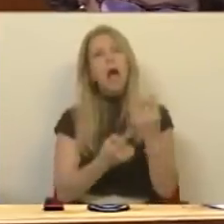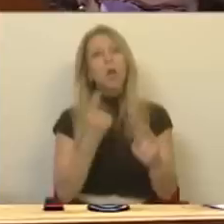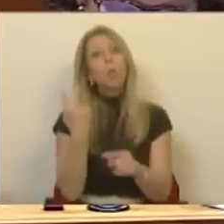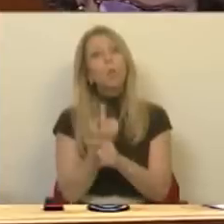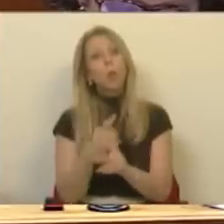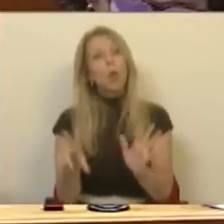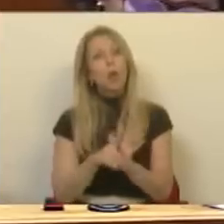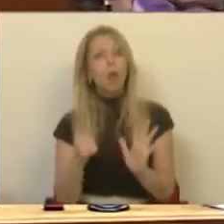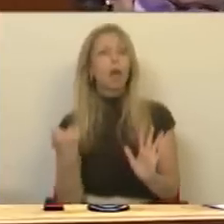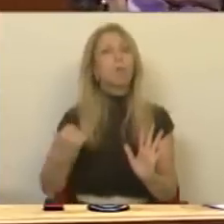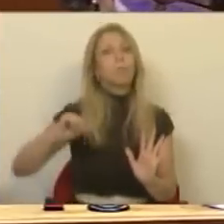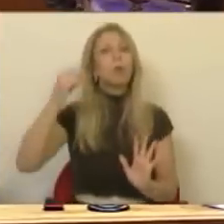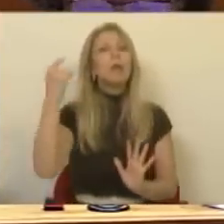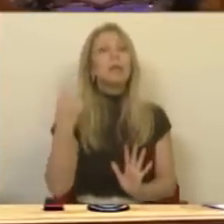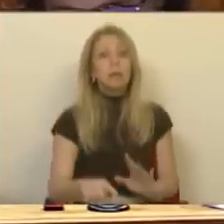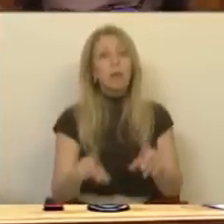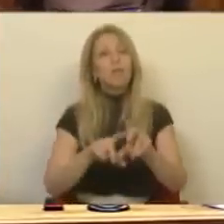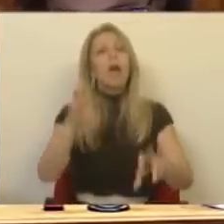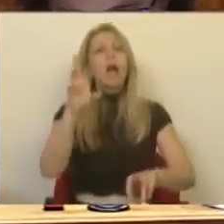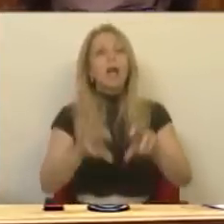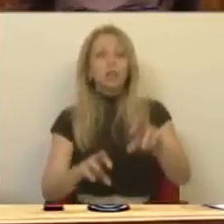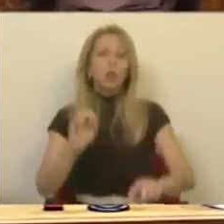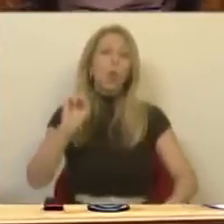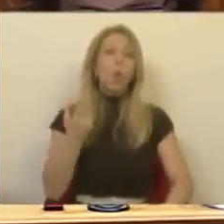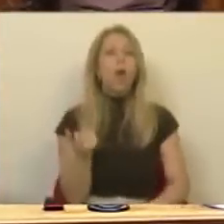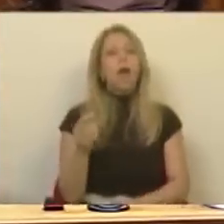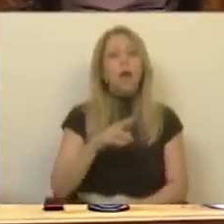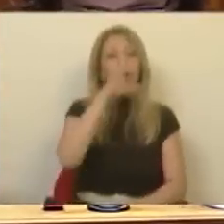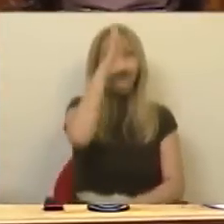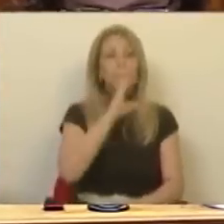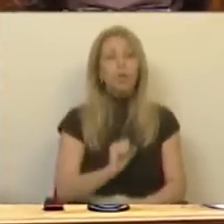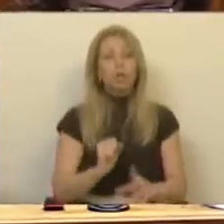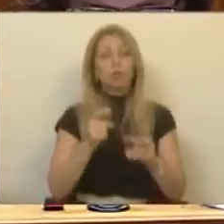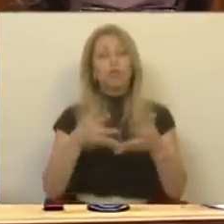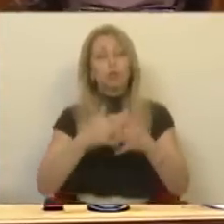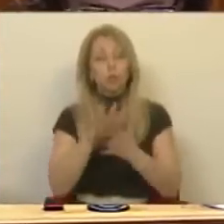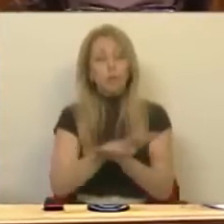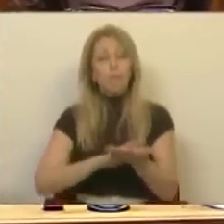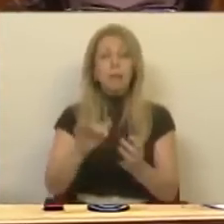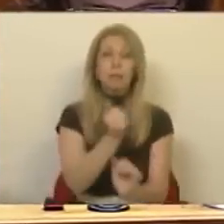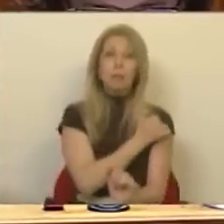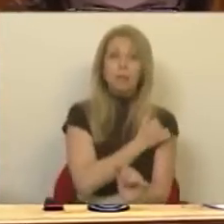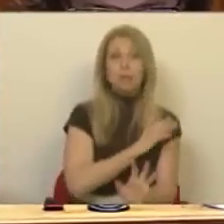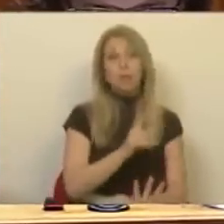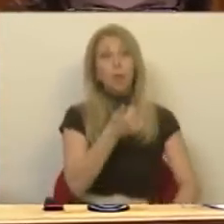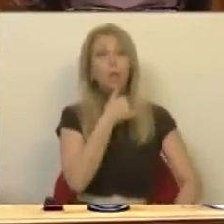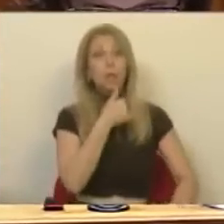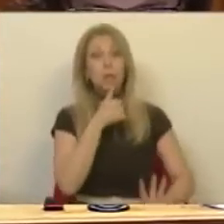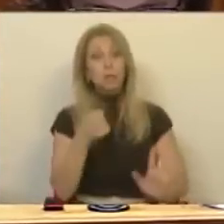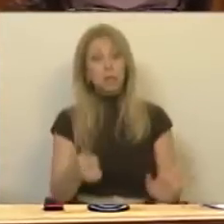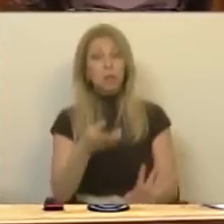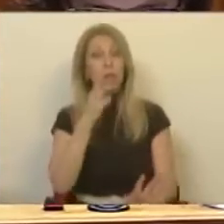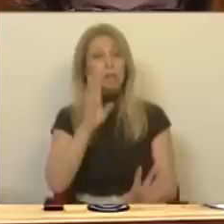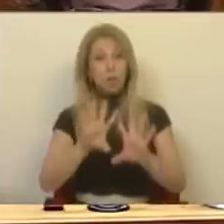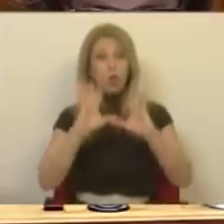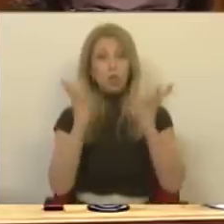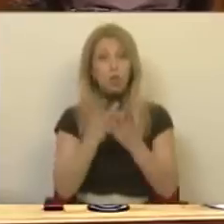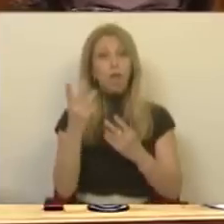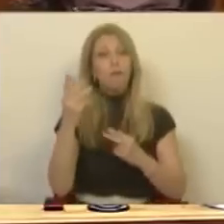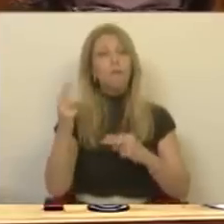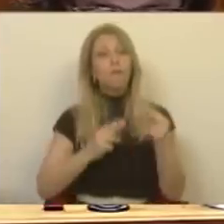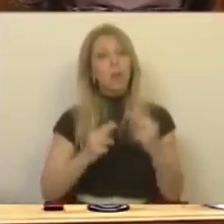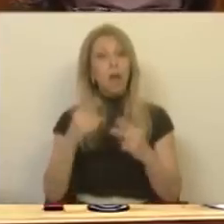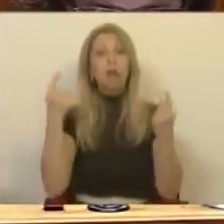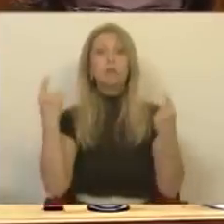como sabe que era o senhor Ministro das Finanças que era o senhor anteriores das infraestruturas e habilitação de determinaram a inspeção Geral de Finanças que houvesse uma